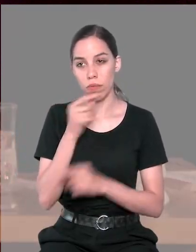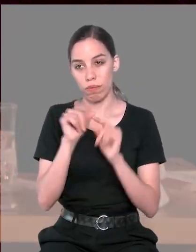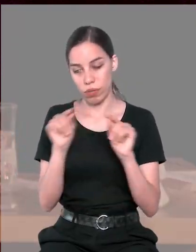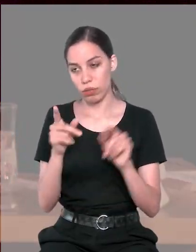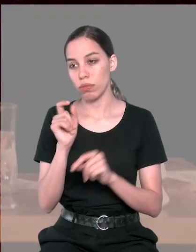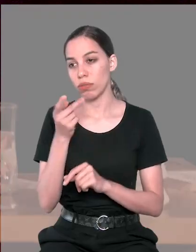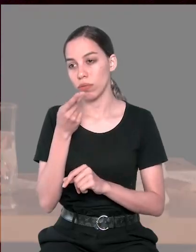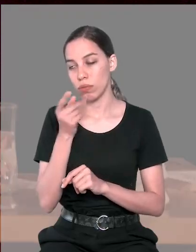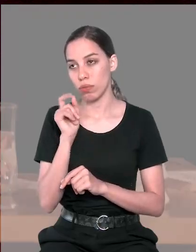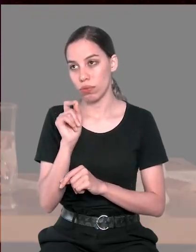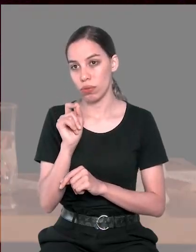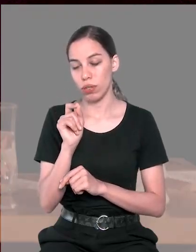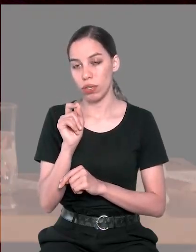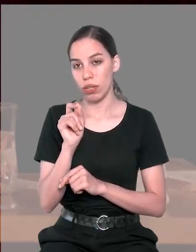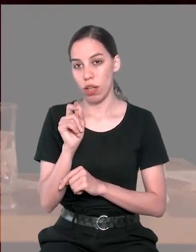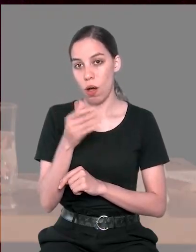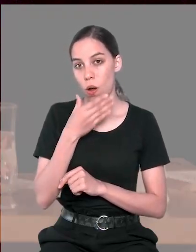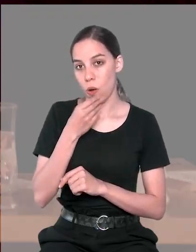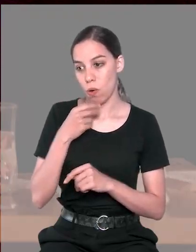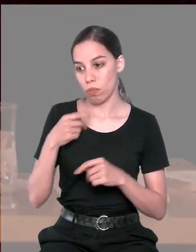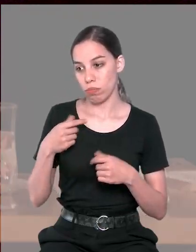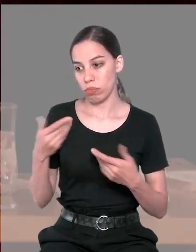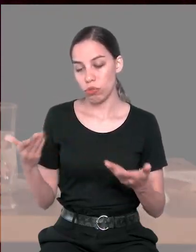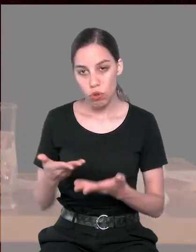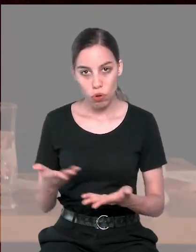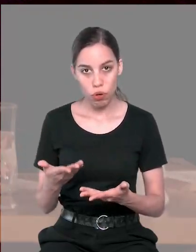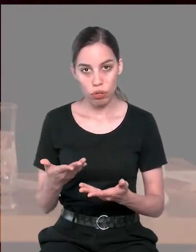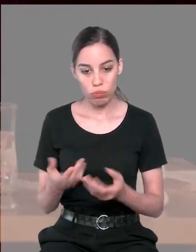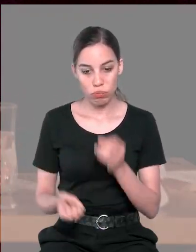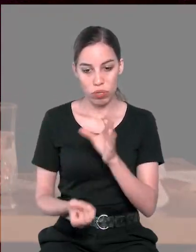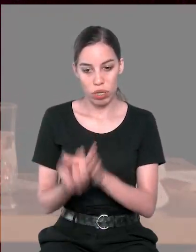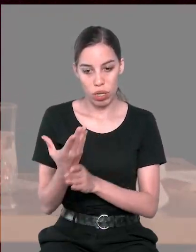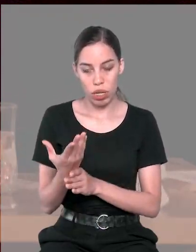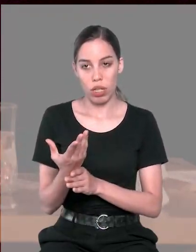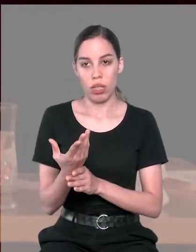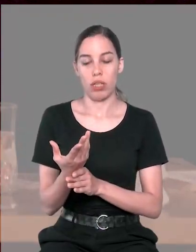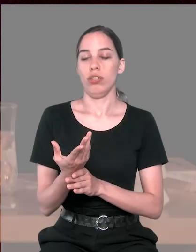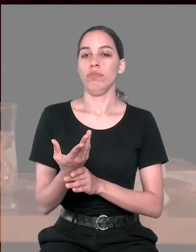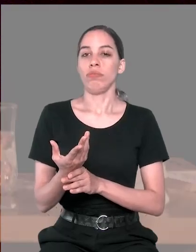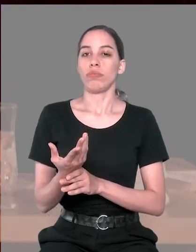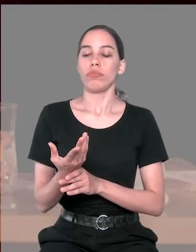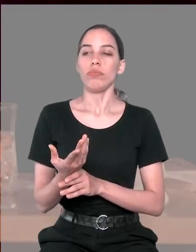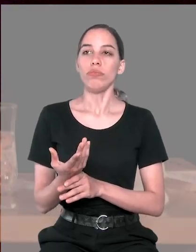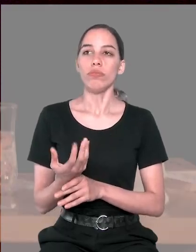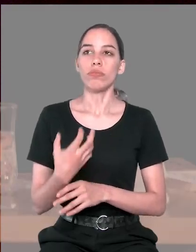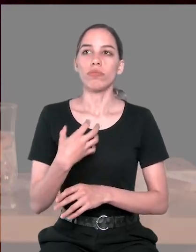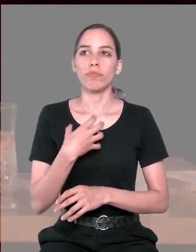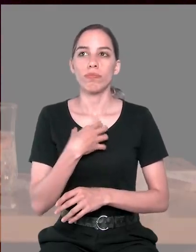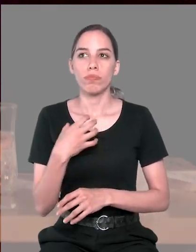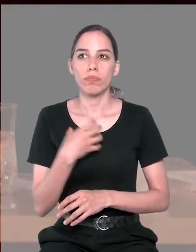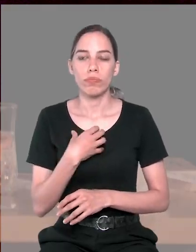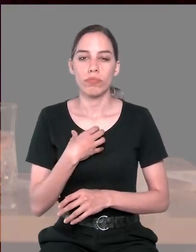o homem moderno que rejeitou a metafísica verbal entra na metafísica em ato.